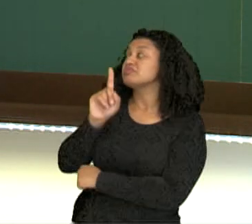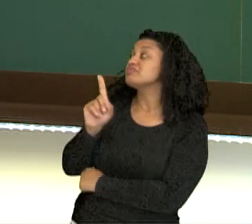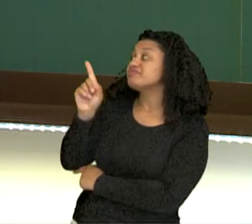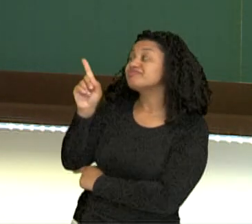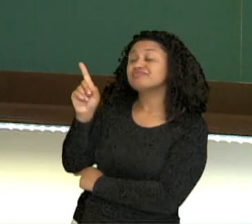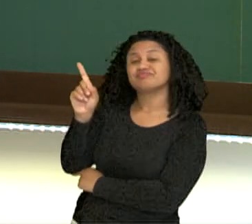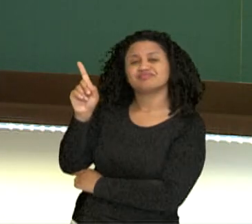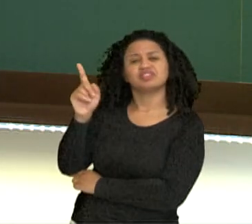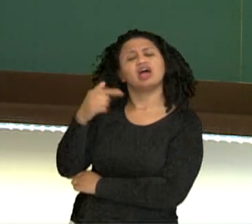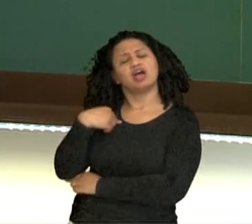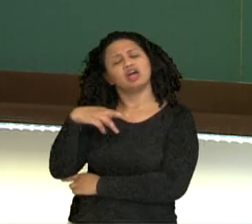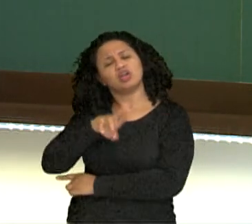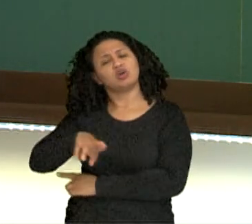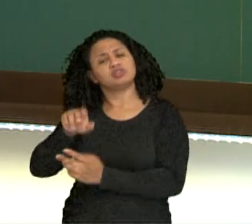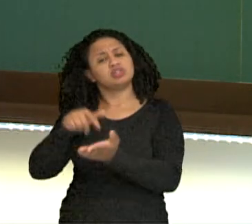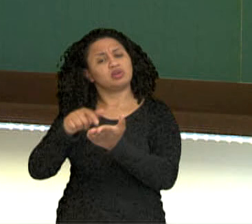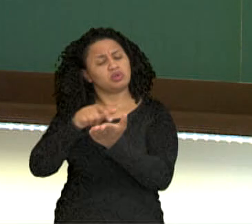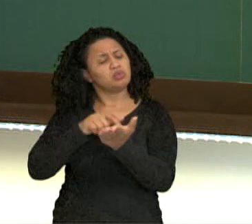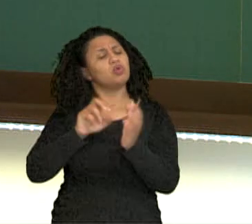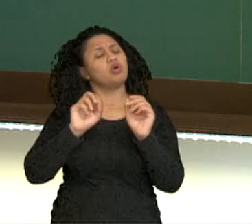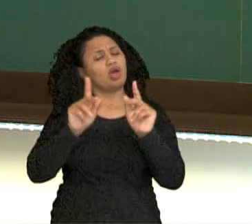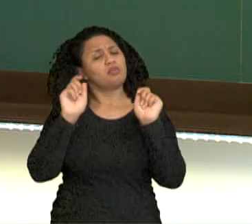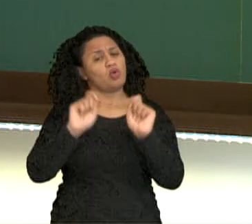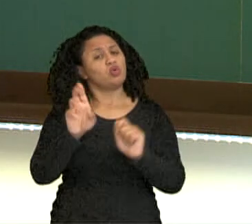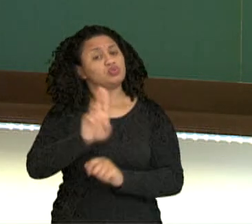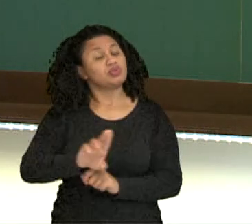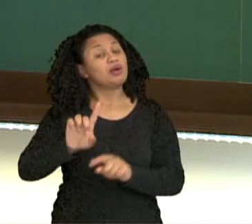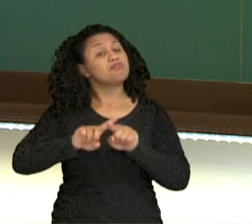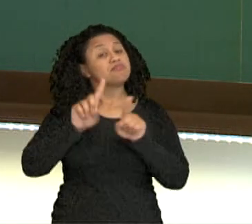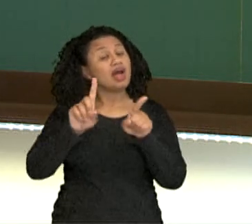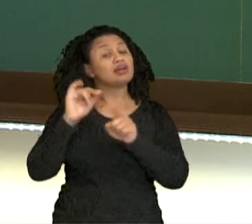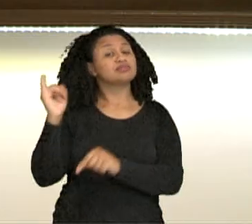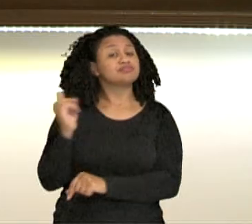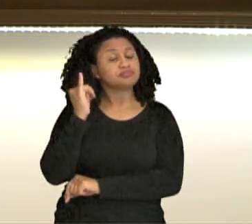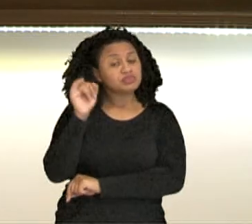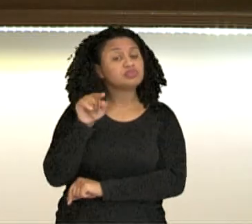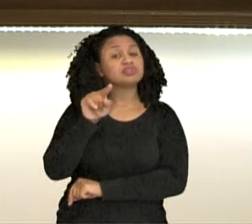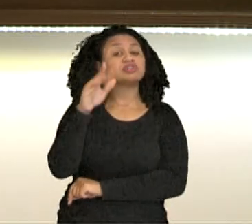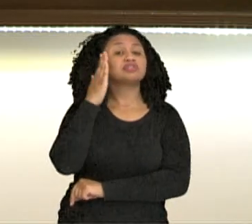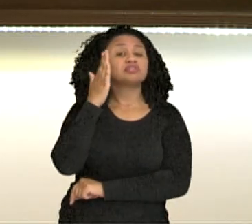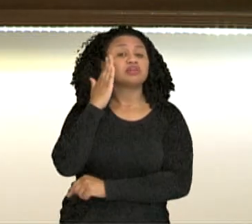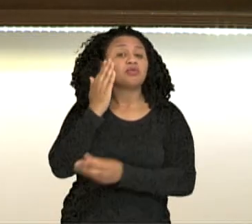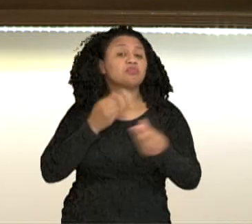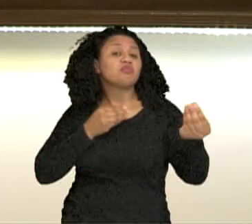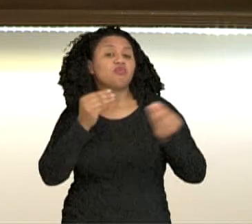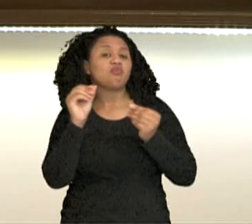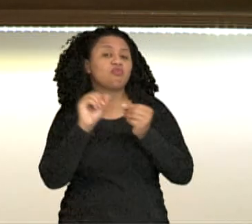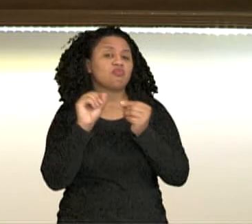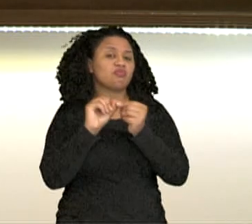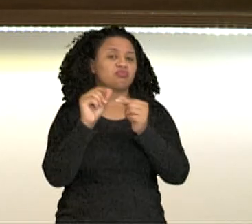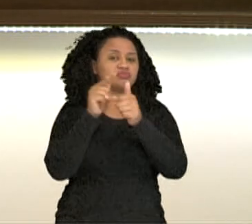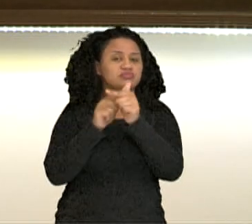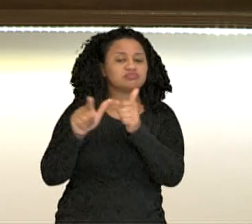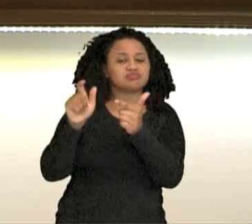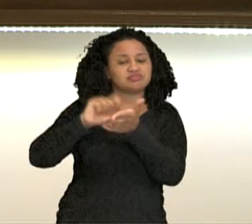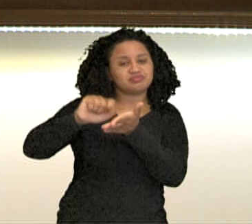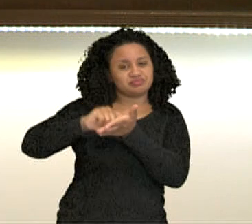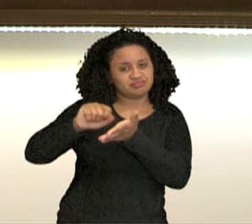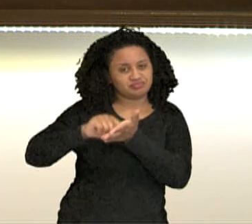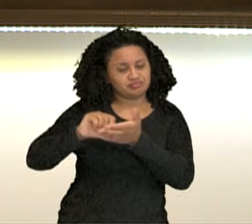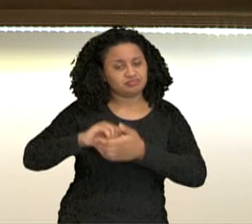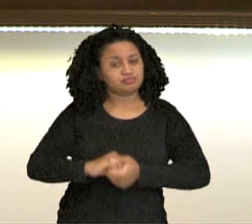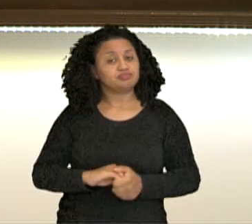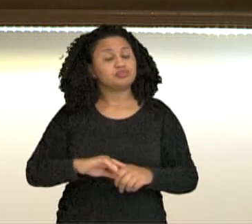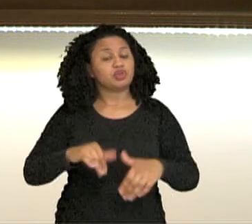usei calculadora. Legal, pode usar. Mas é sempre importante você saber resolver o cálculo no papel. Então, quando